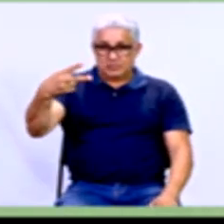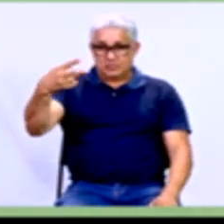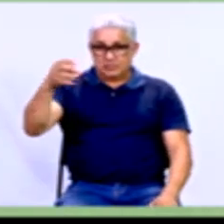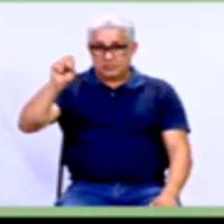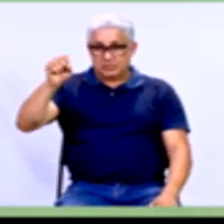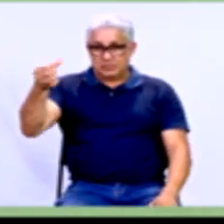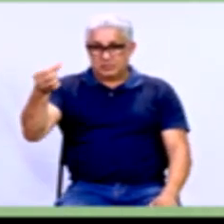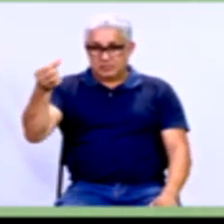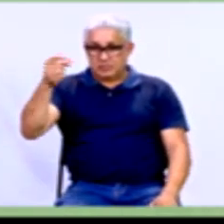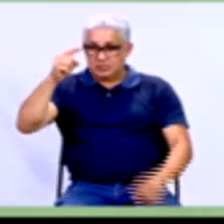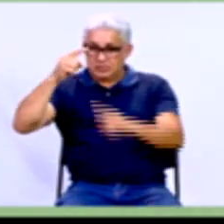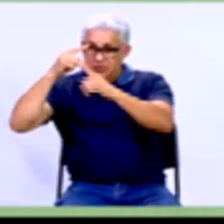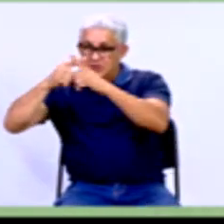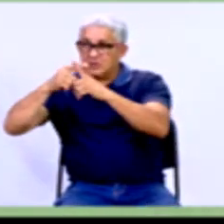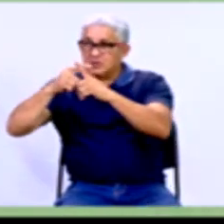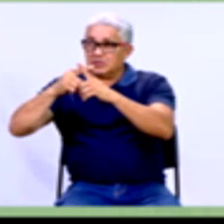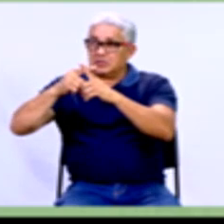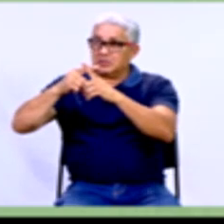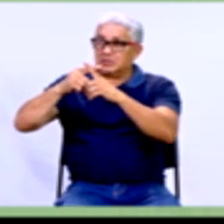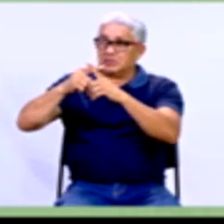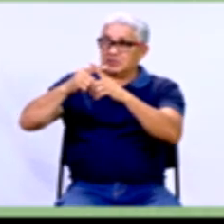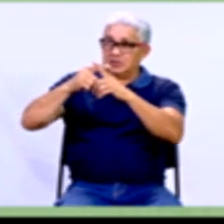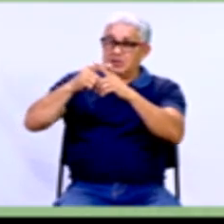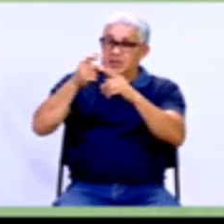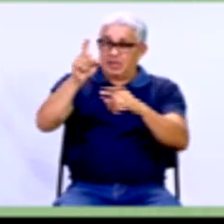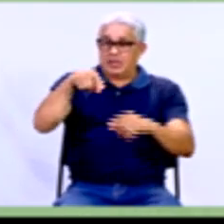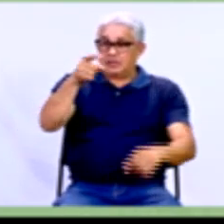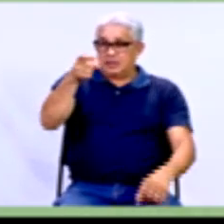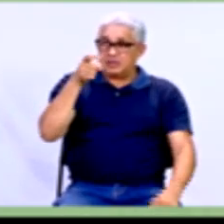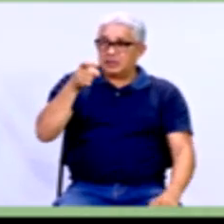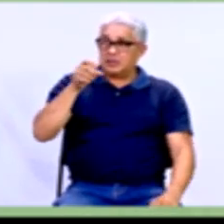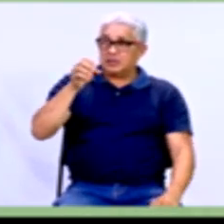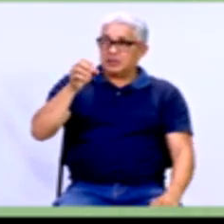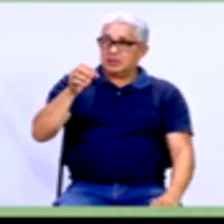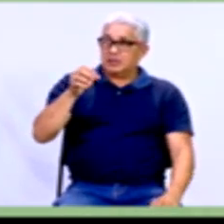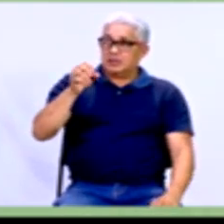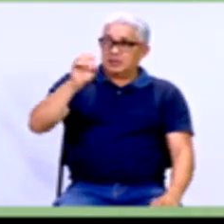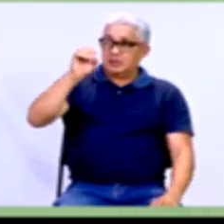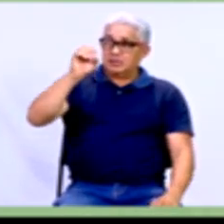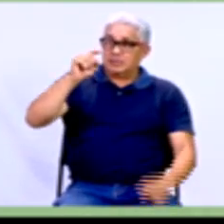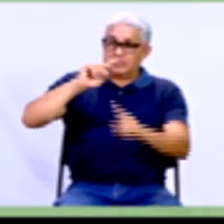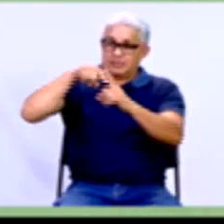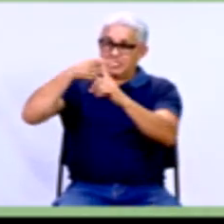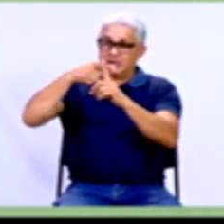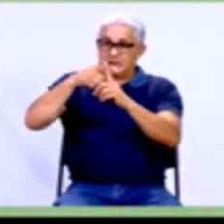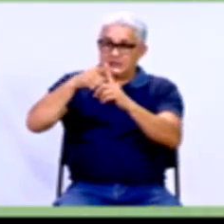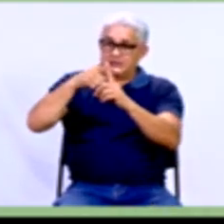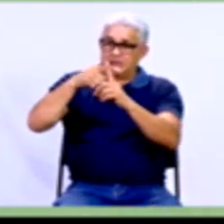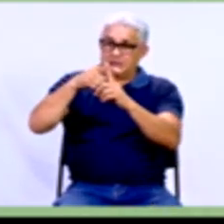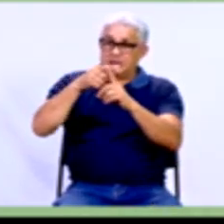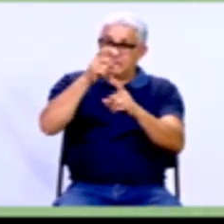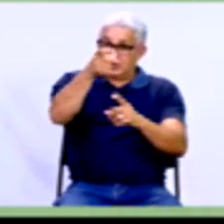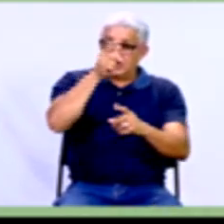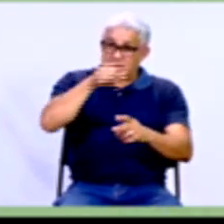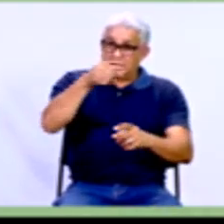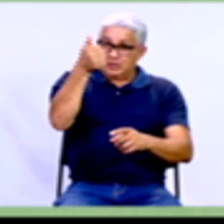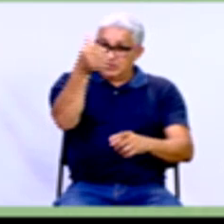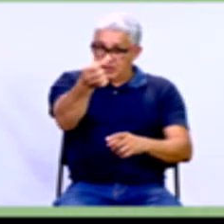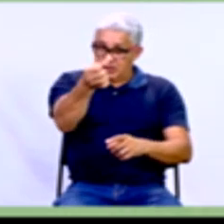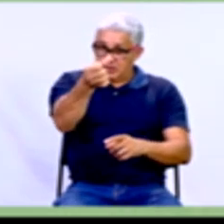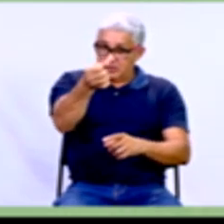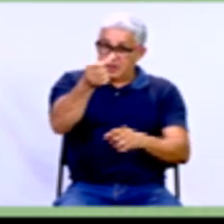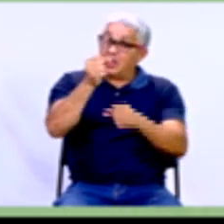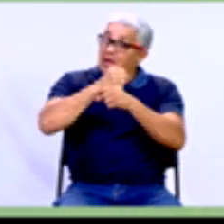0,4286x mais 0,314. Então, a gente vai substituir, no caso aqui, o x por 16. Por quê? Porque eu quero saber uma pessoa que